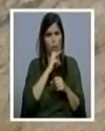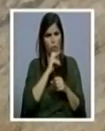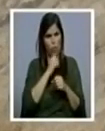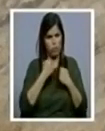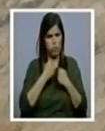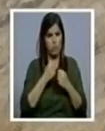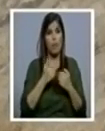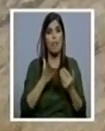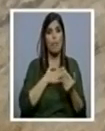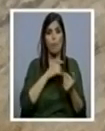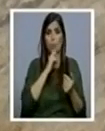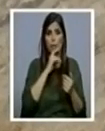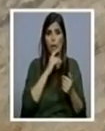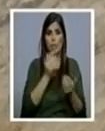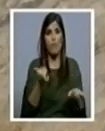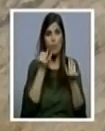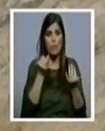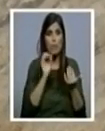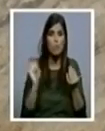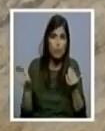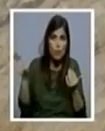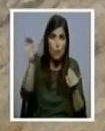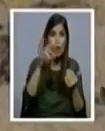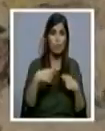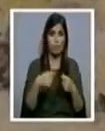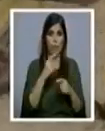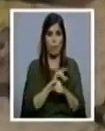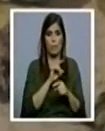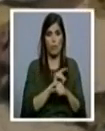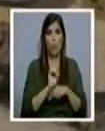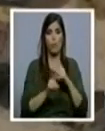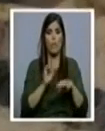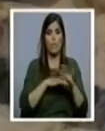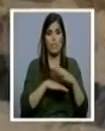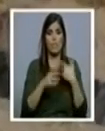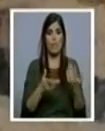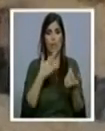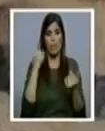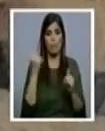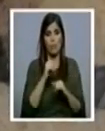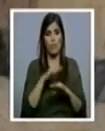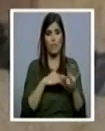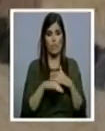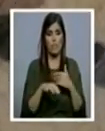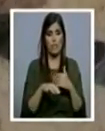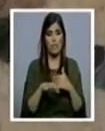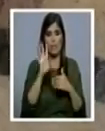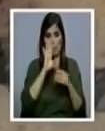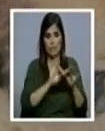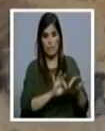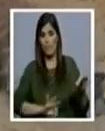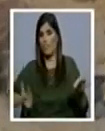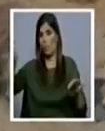robustos, permitem-nos recolher dados de muitos mais sítios aos mesmos custos. E isto que ele está a fazer agora era impossível fazer com